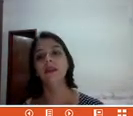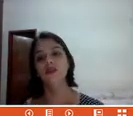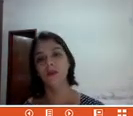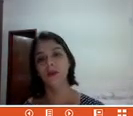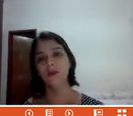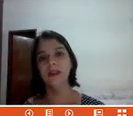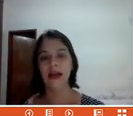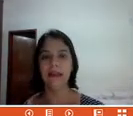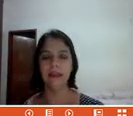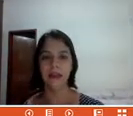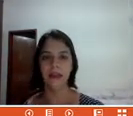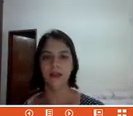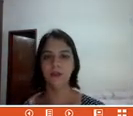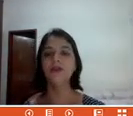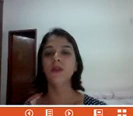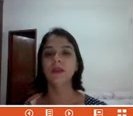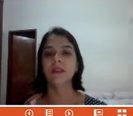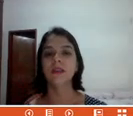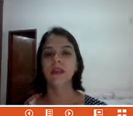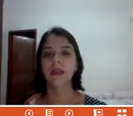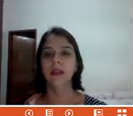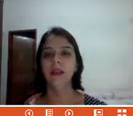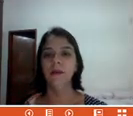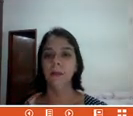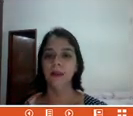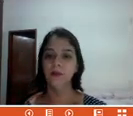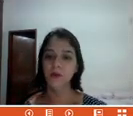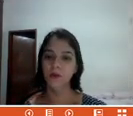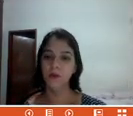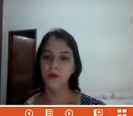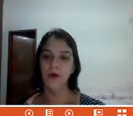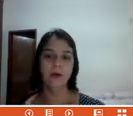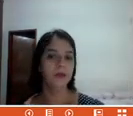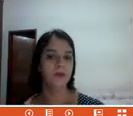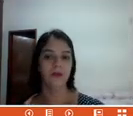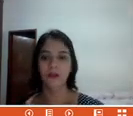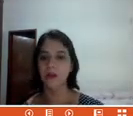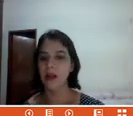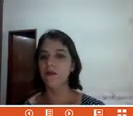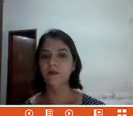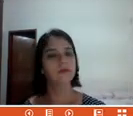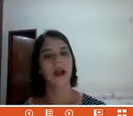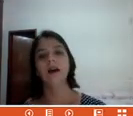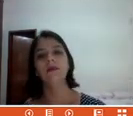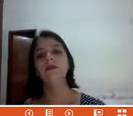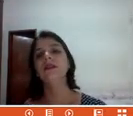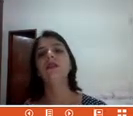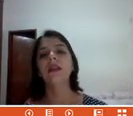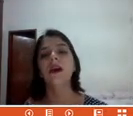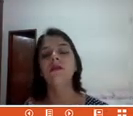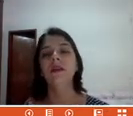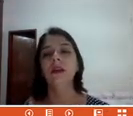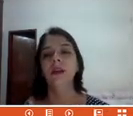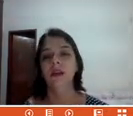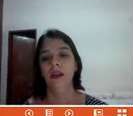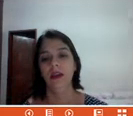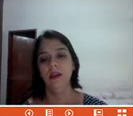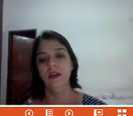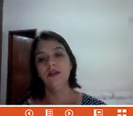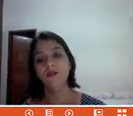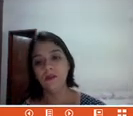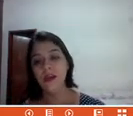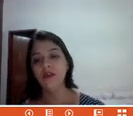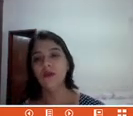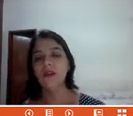leques de oportunidades a essas pessoas, tanto no âmbito profissional, cultural, educacional,